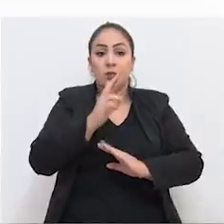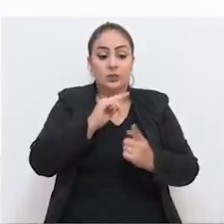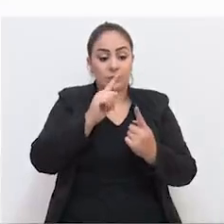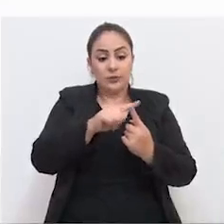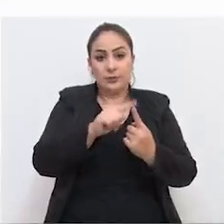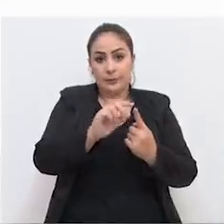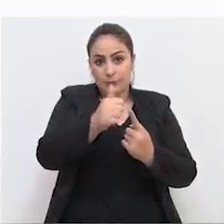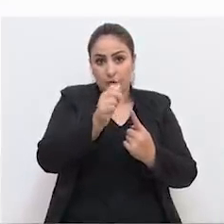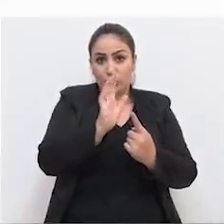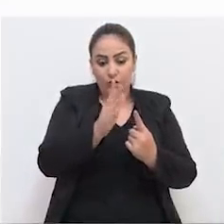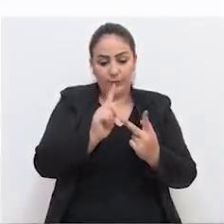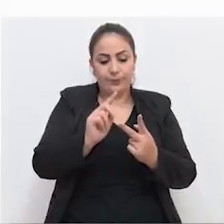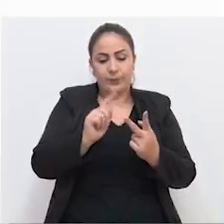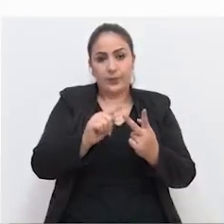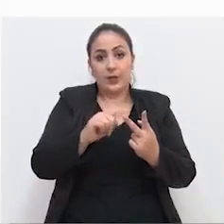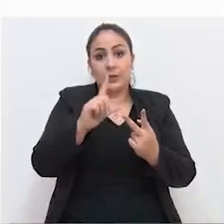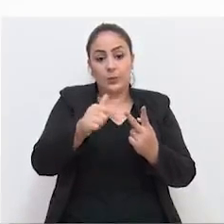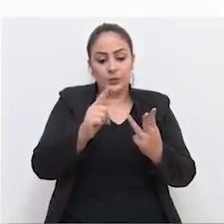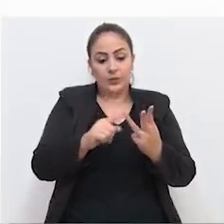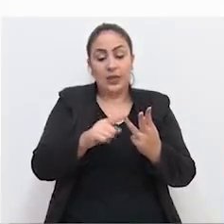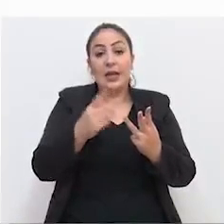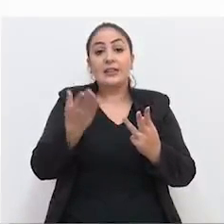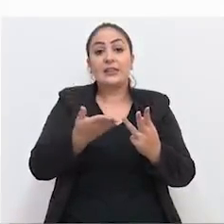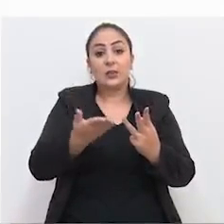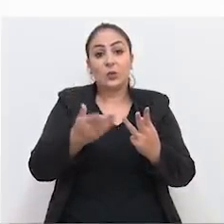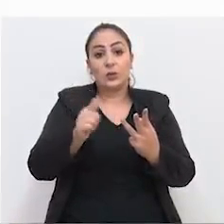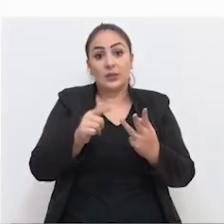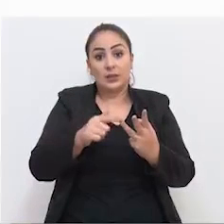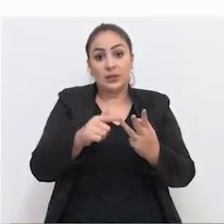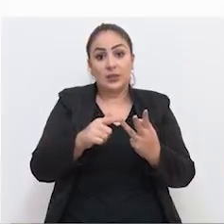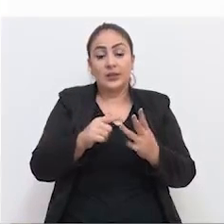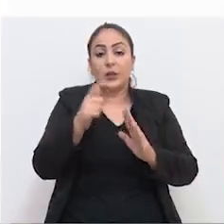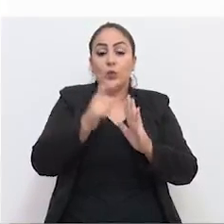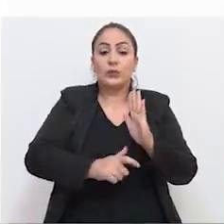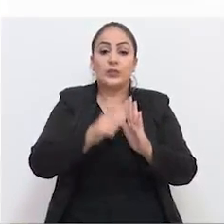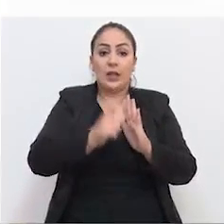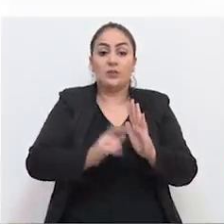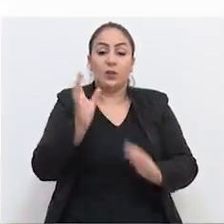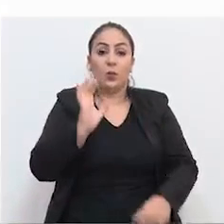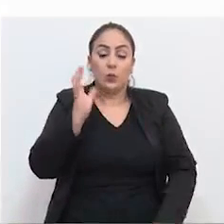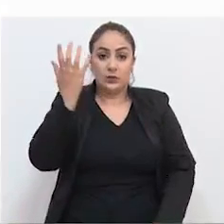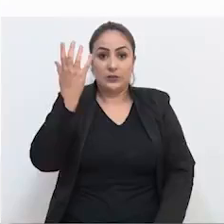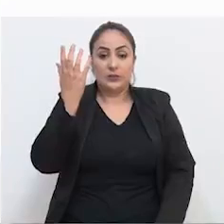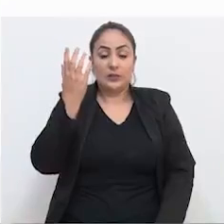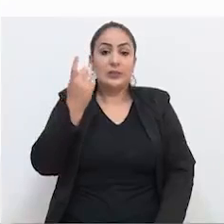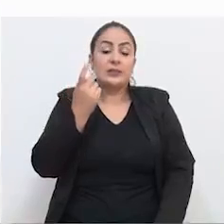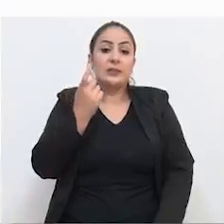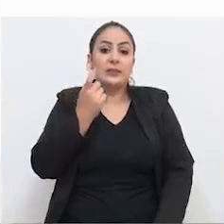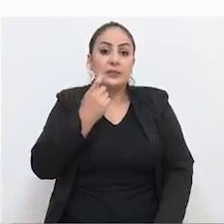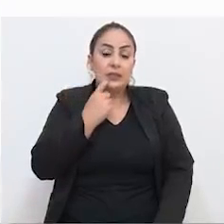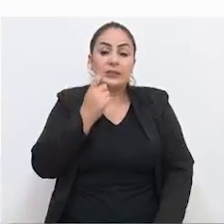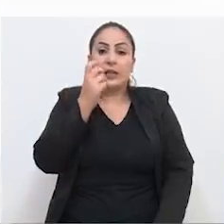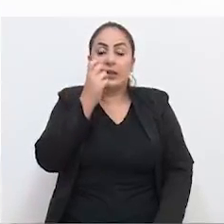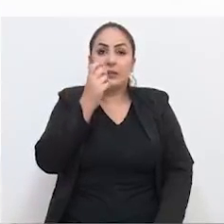fases e hoje vamos focar no resultado da terceira fase, cuja coleta de dados aconteceu